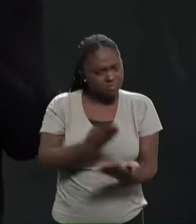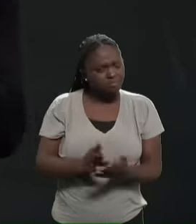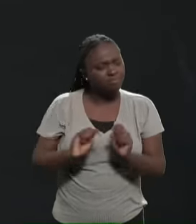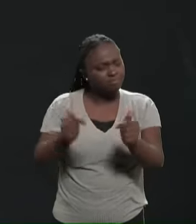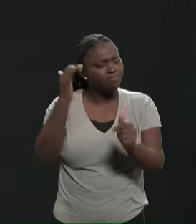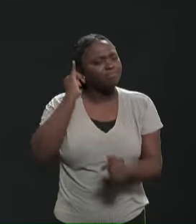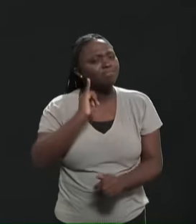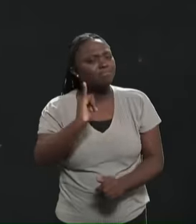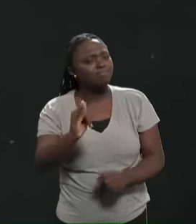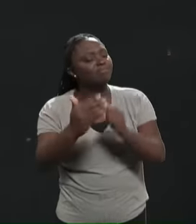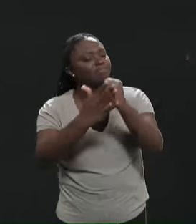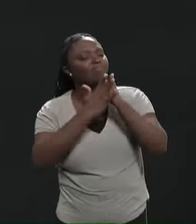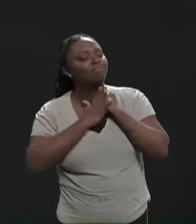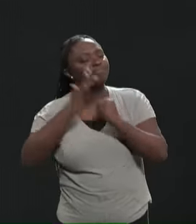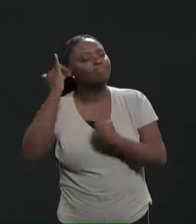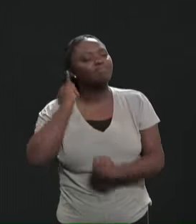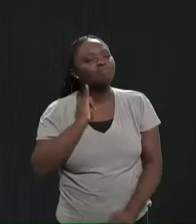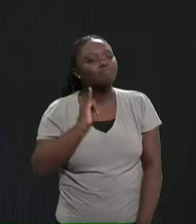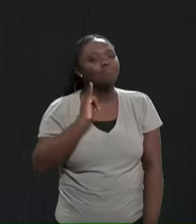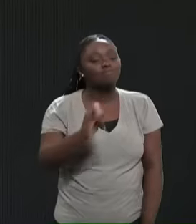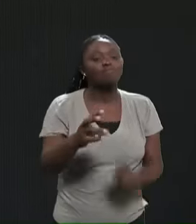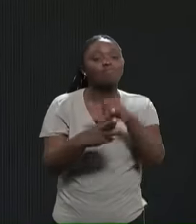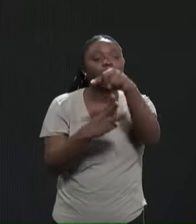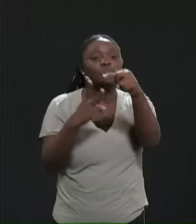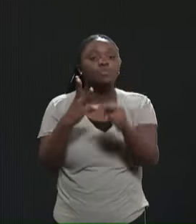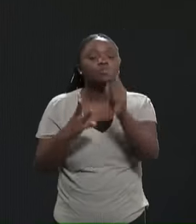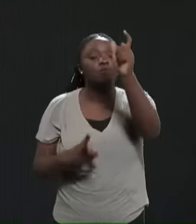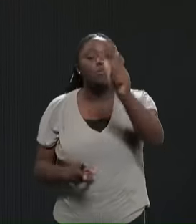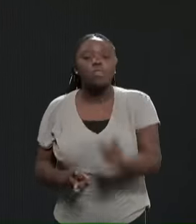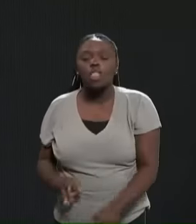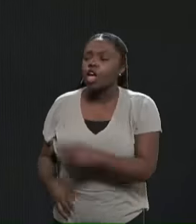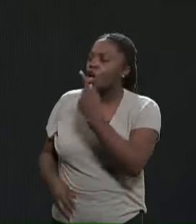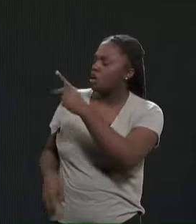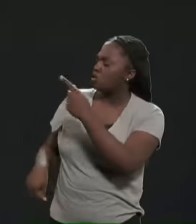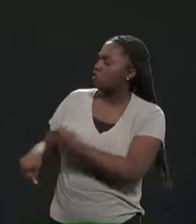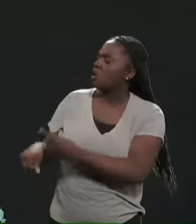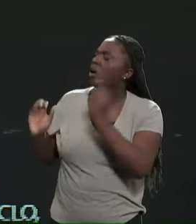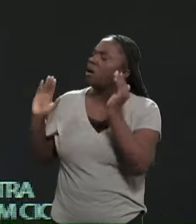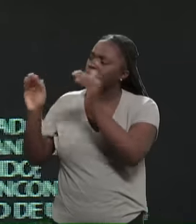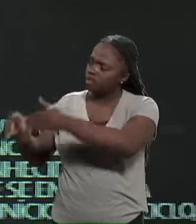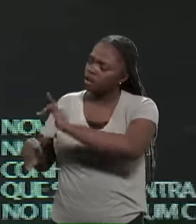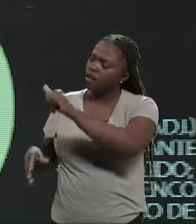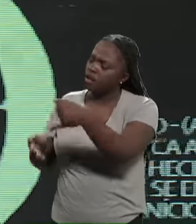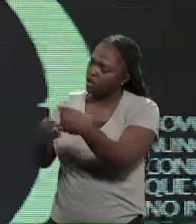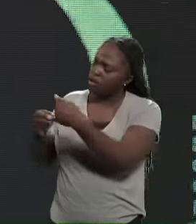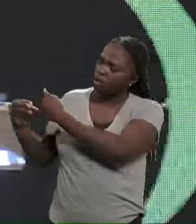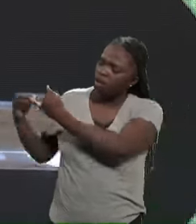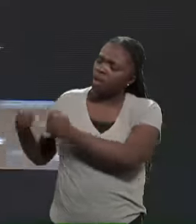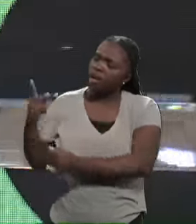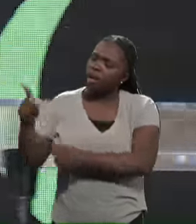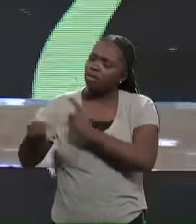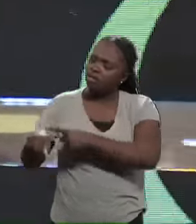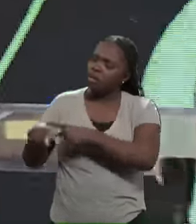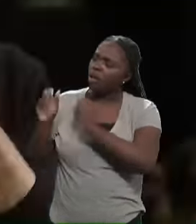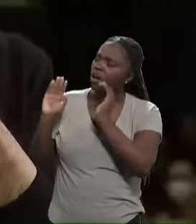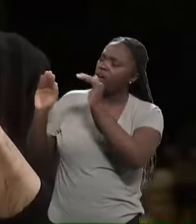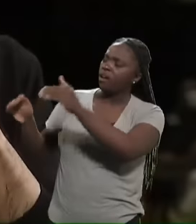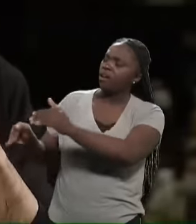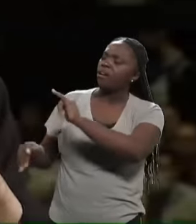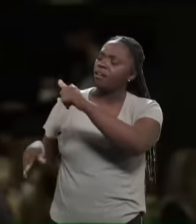profético? Me ajuda e profetiza para três pessoas. Chegou a tua hora, Josué. Chegou a tua hora,